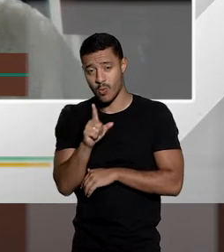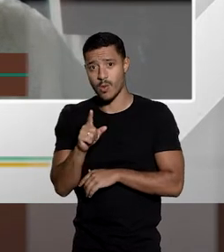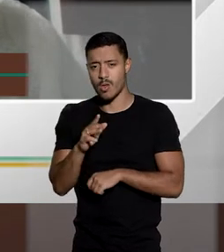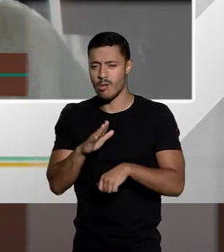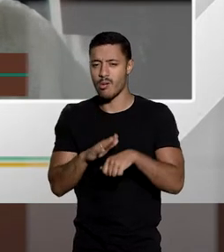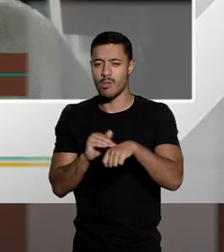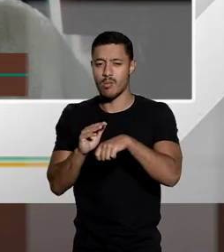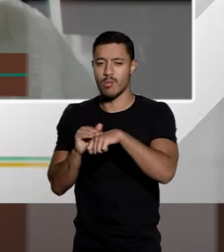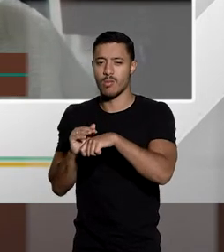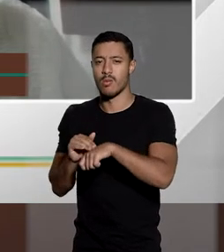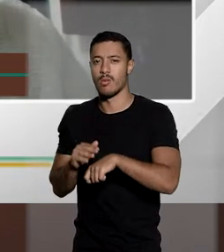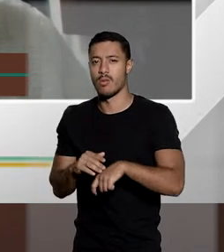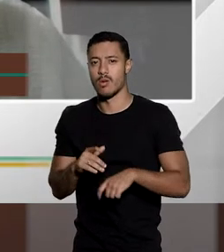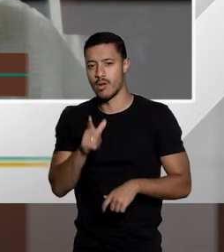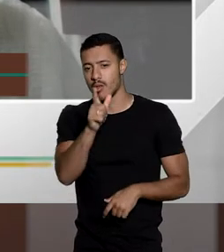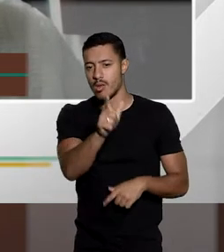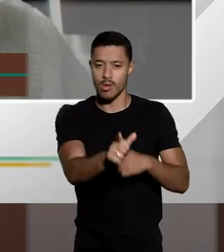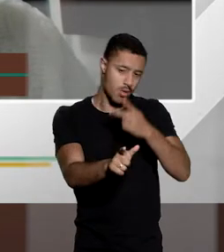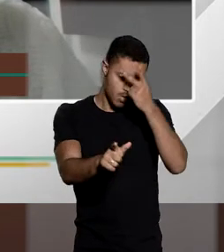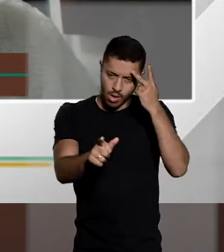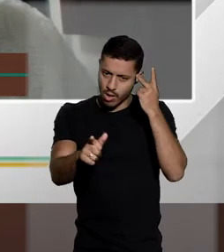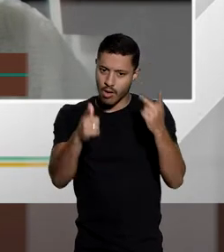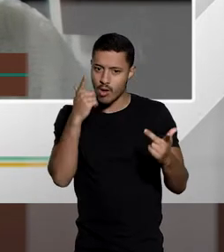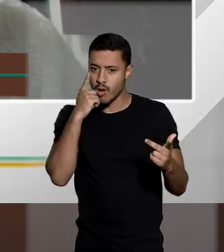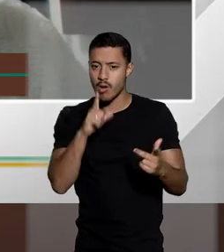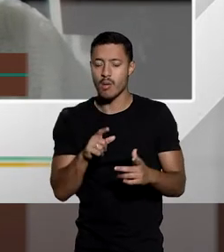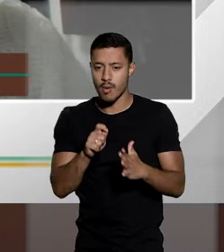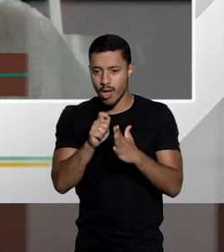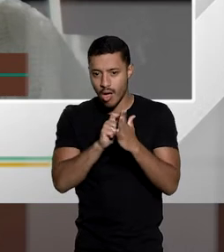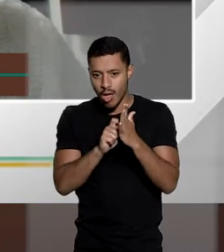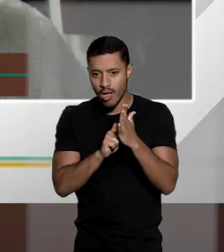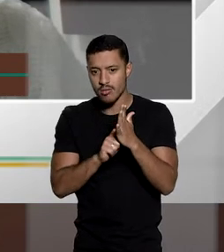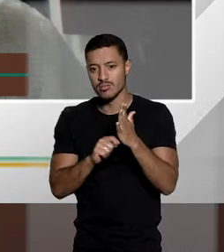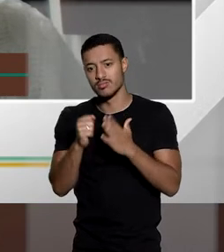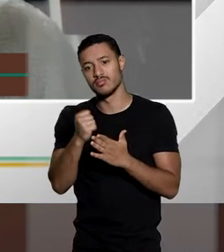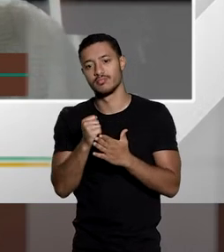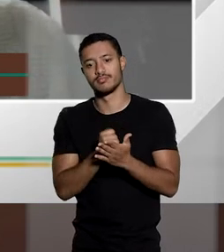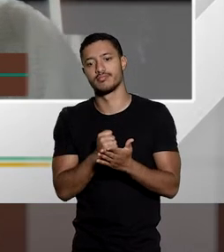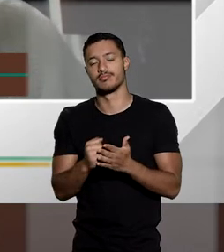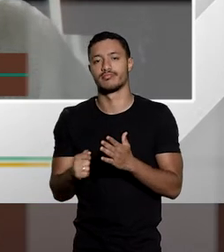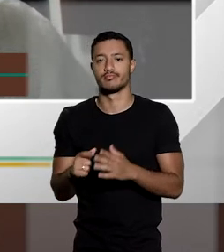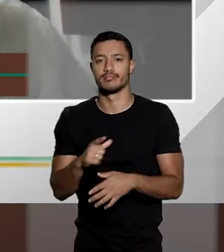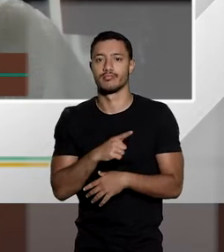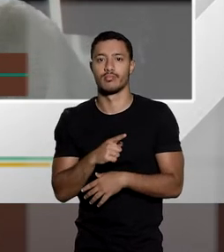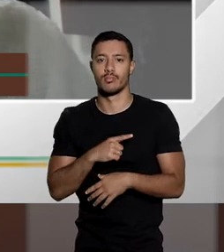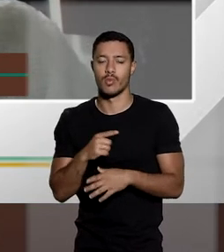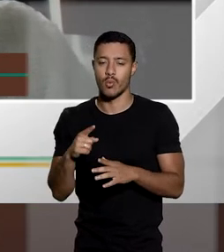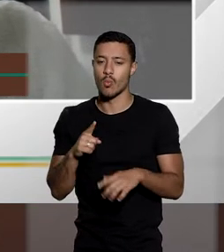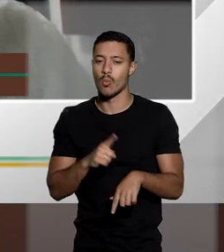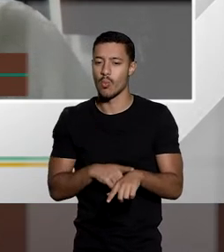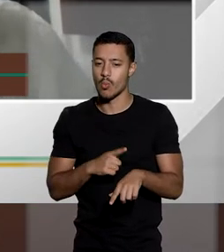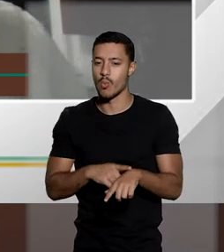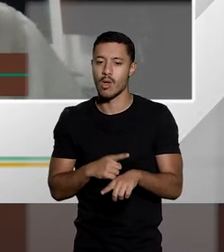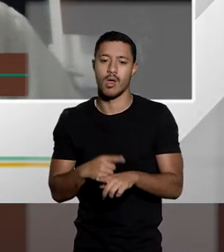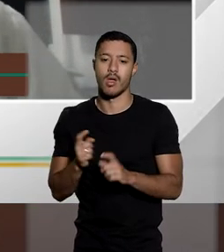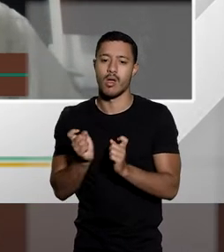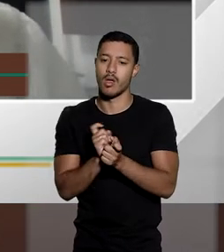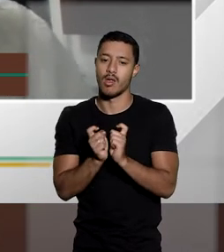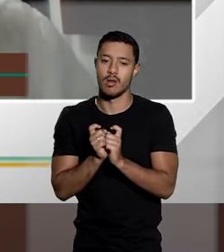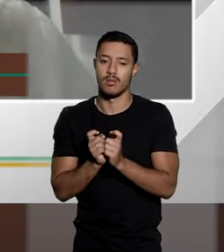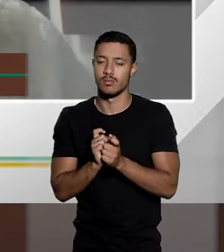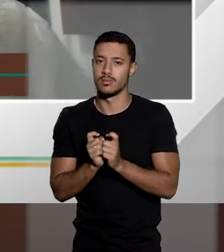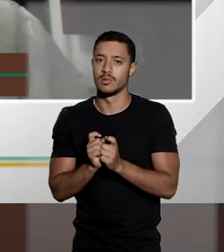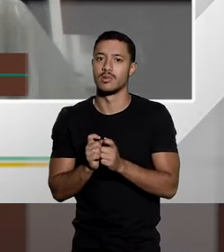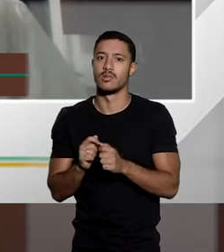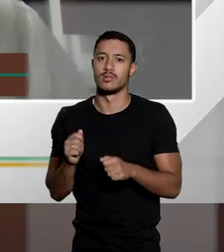é chamado esse vencedor para assinar o contrato. Existe aí, inclusive, um prazo para que a administração